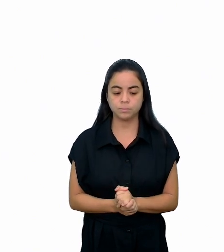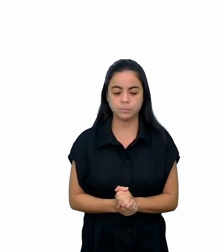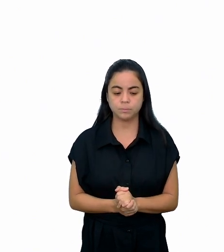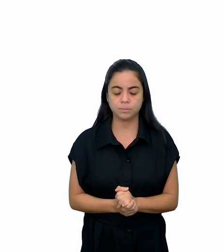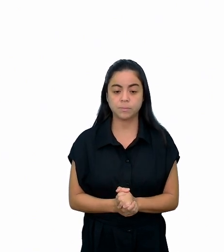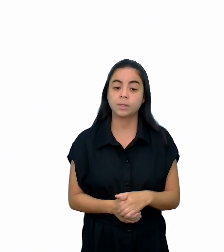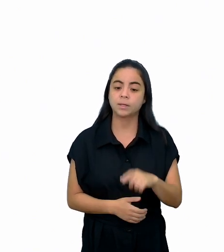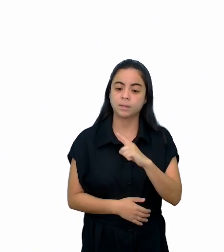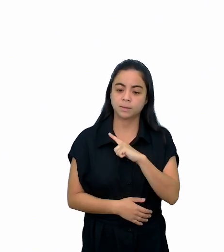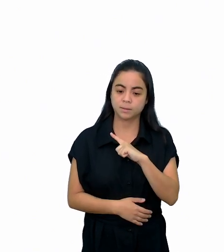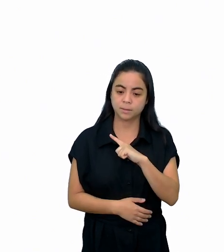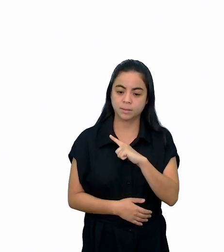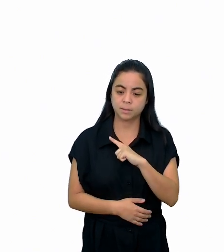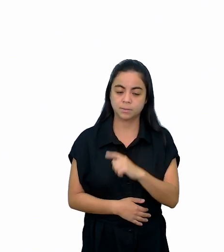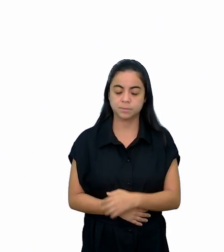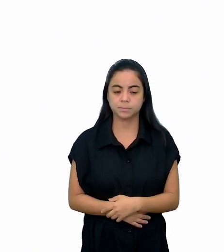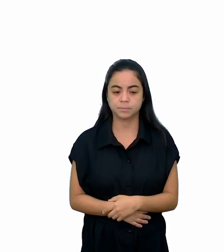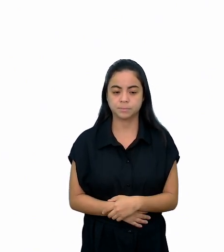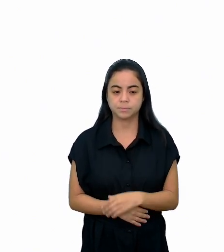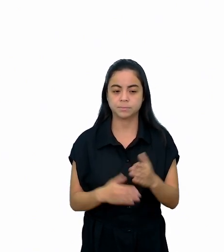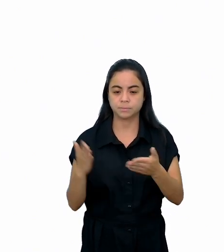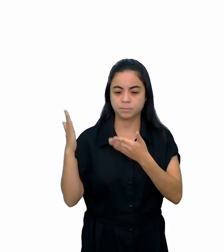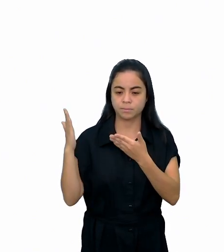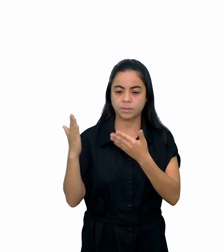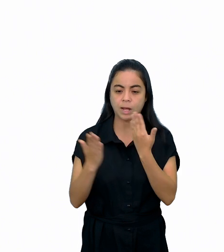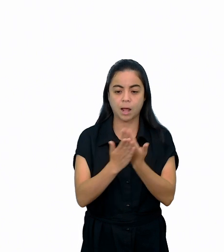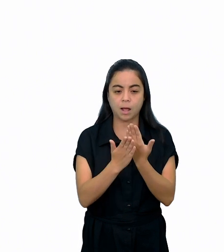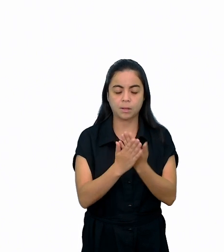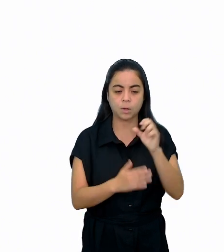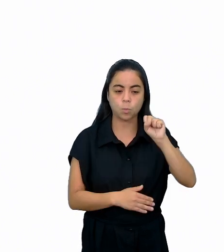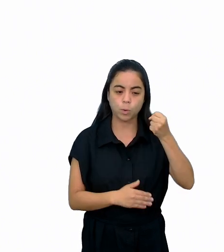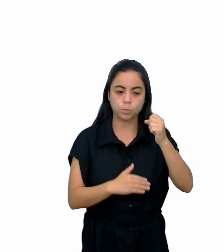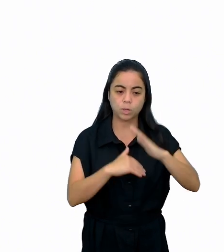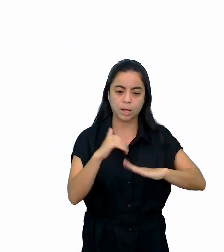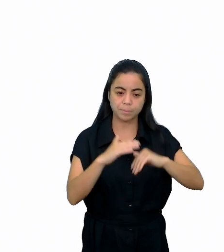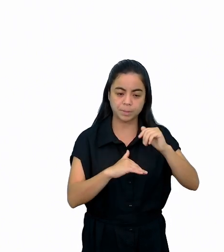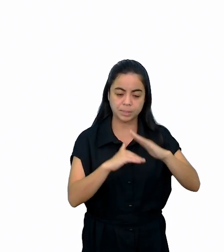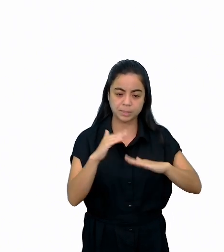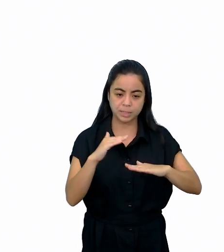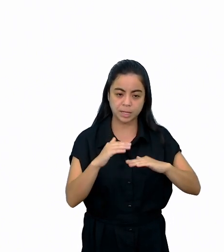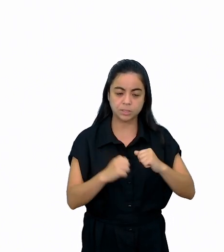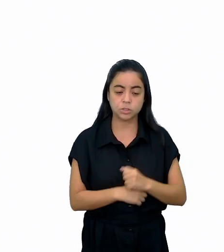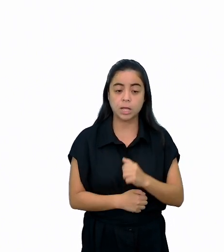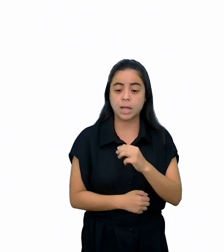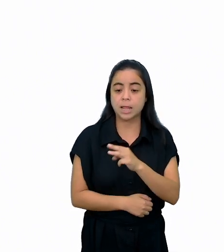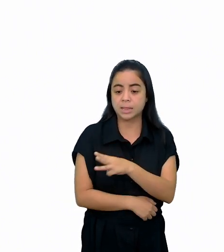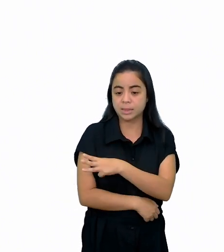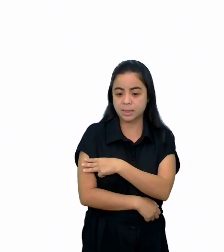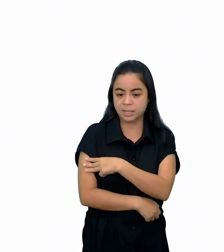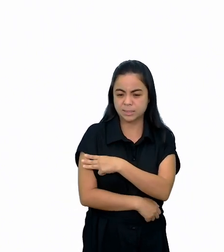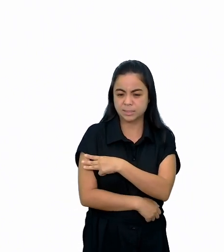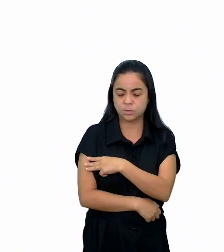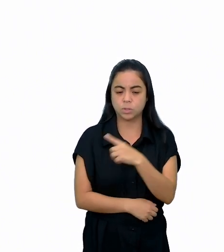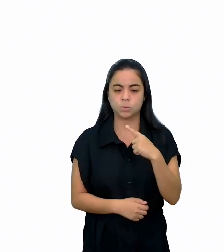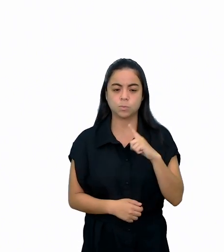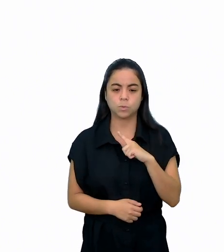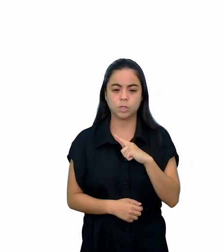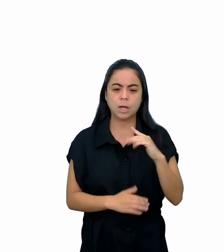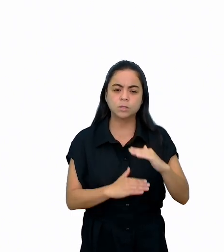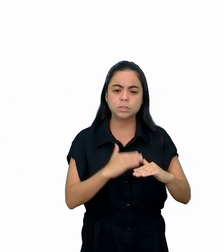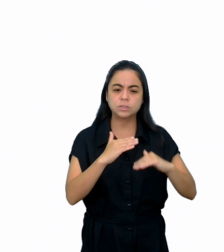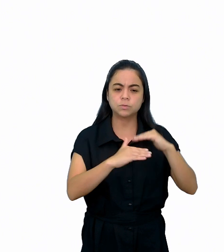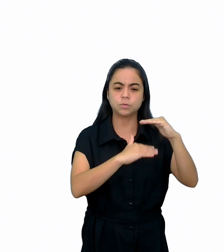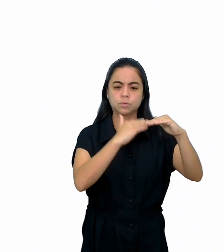Aí nós temos, na aula 8, né, a habilidade essencial do terceiro ano, que se refere a desenvolver